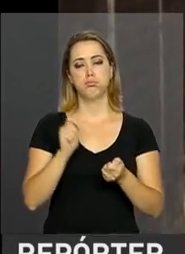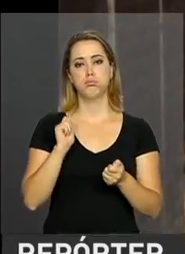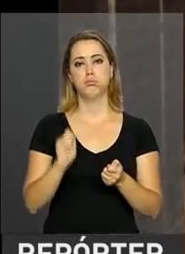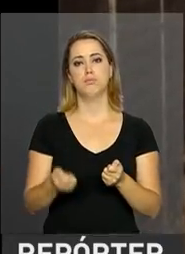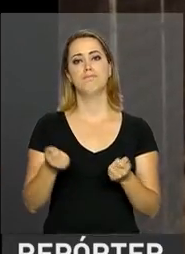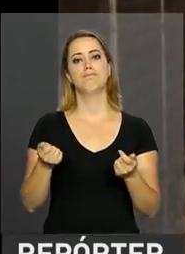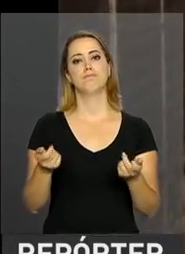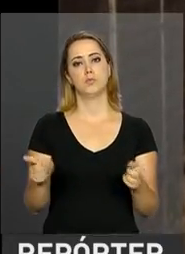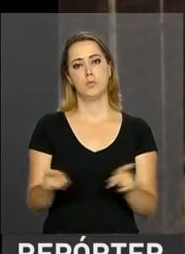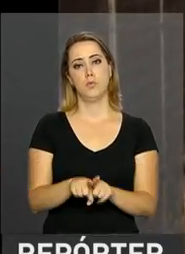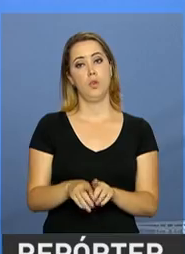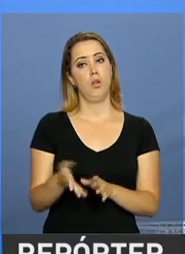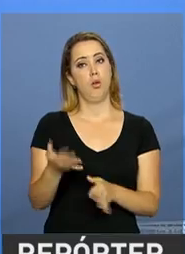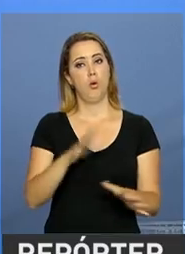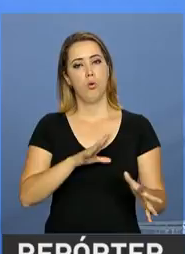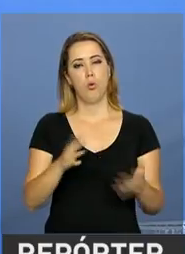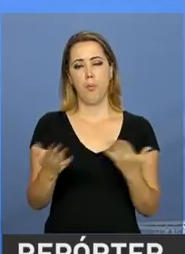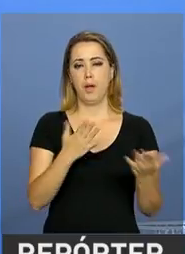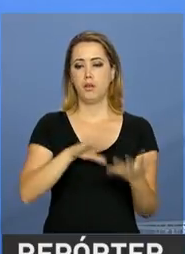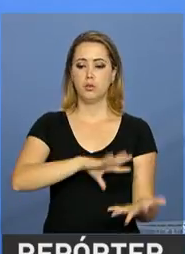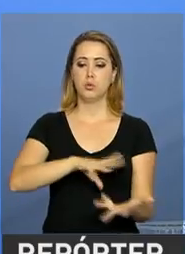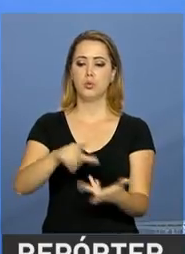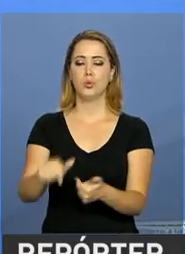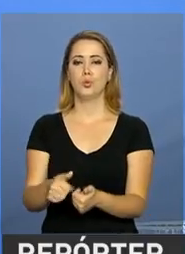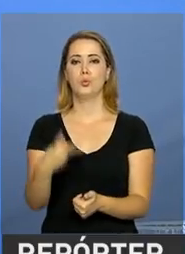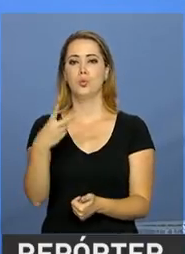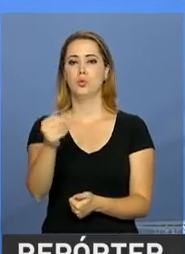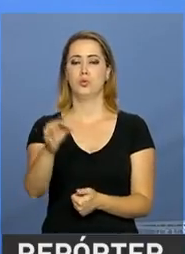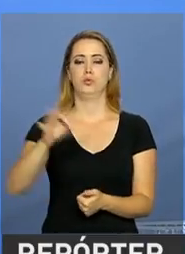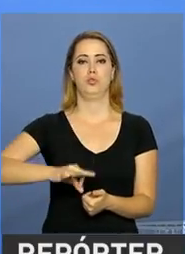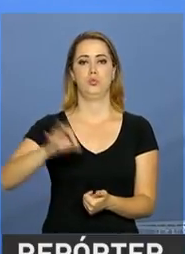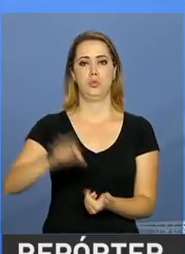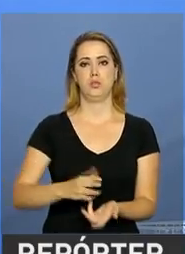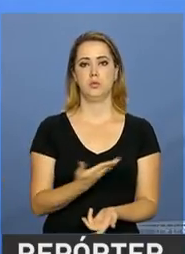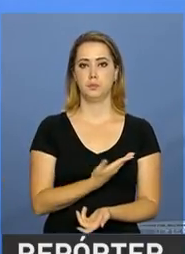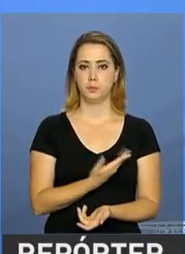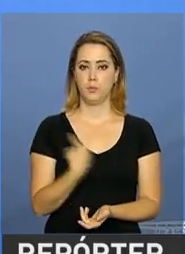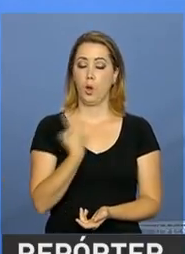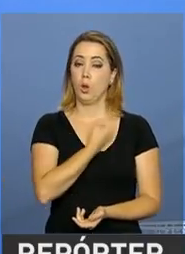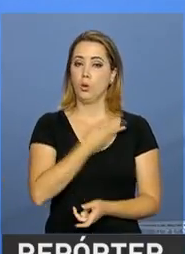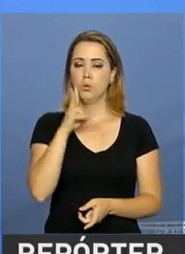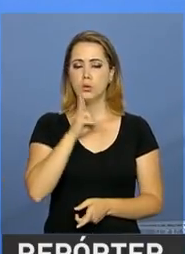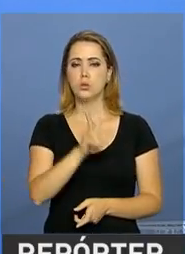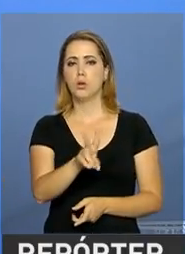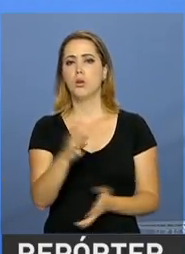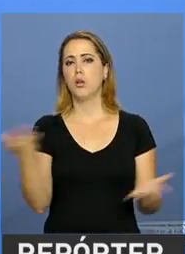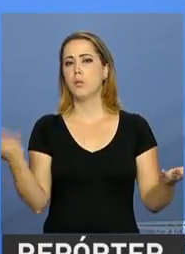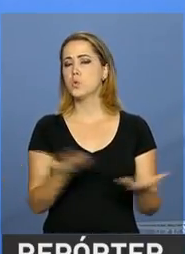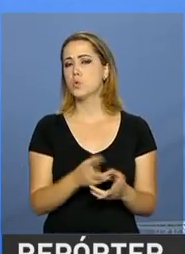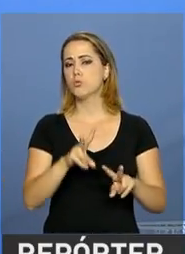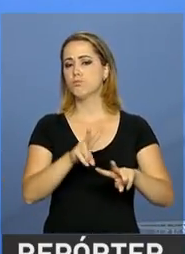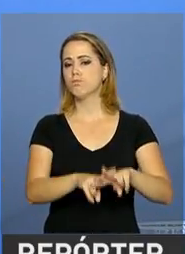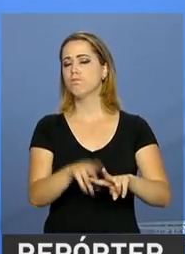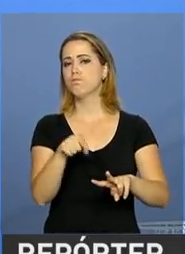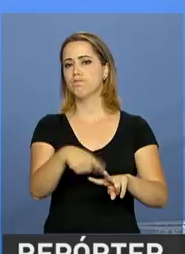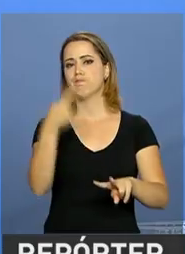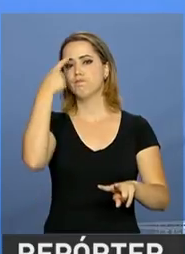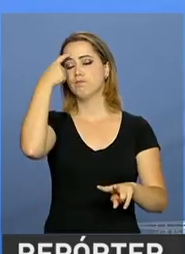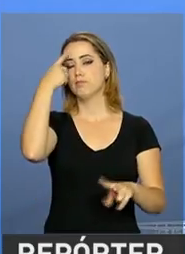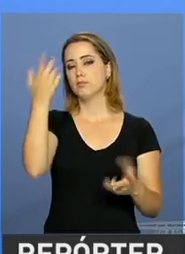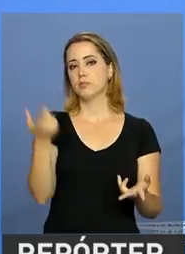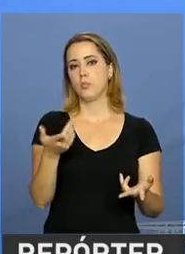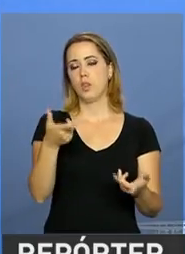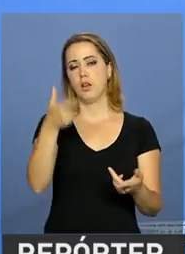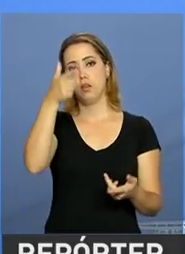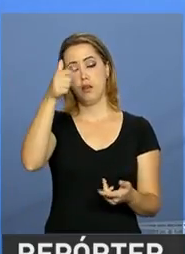mundial é de 20% se nós olharmos o sistema de uma forma racional